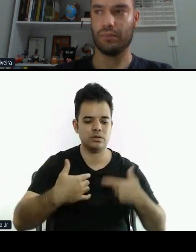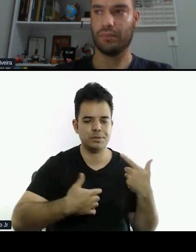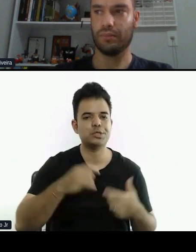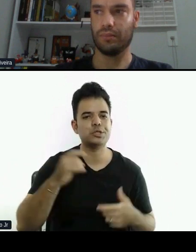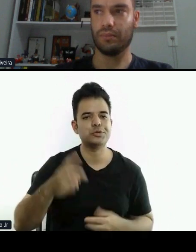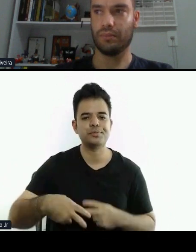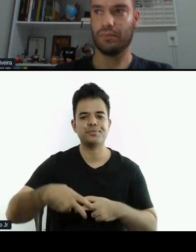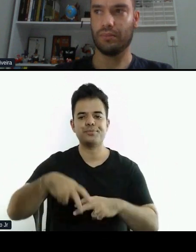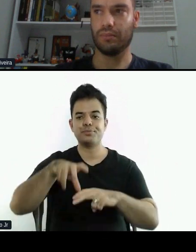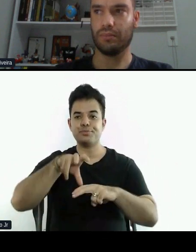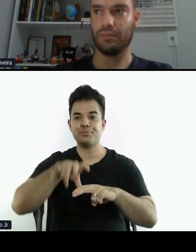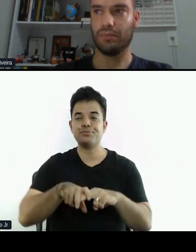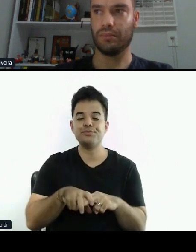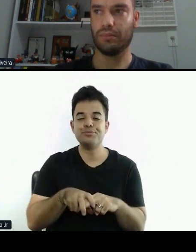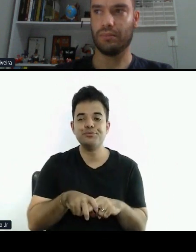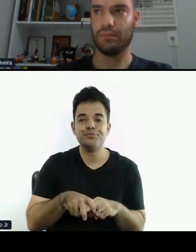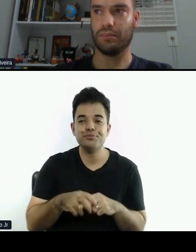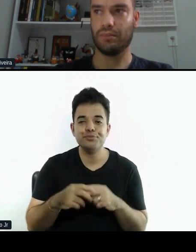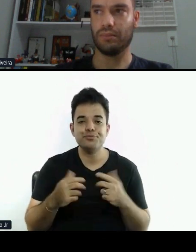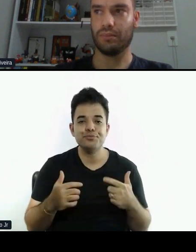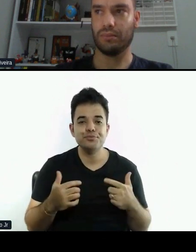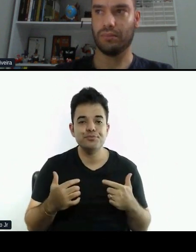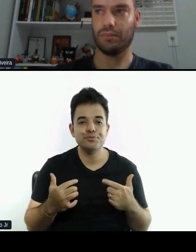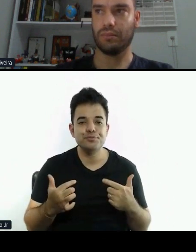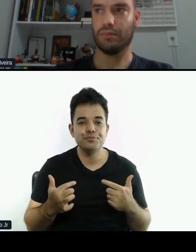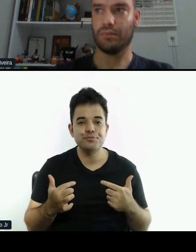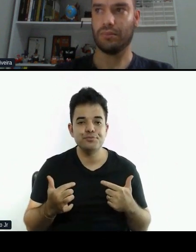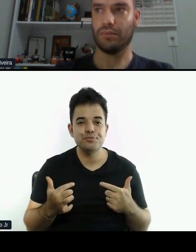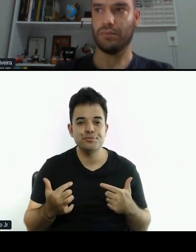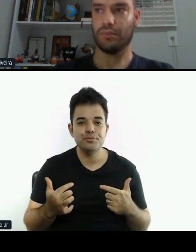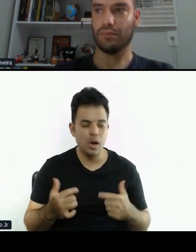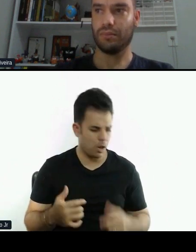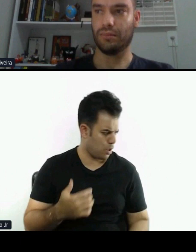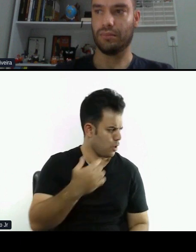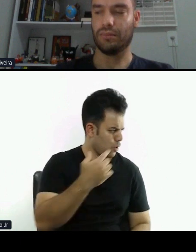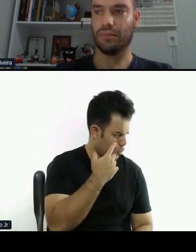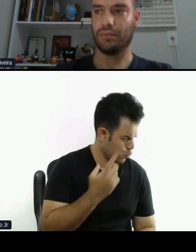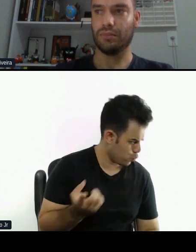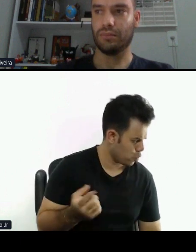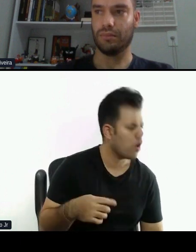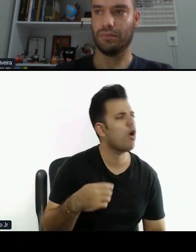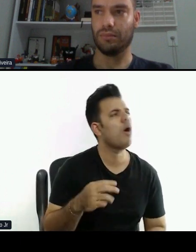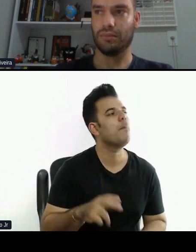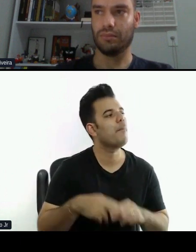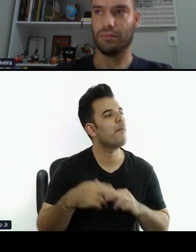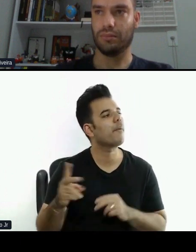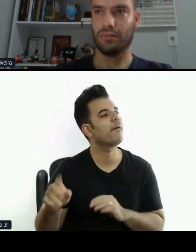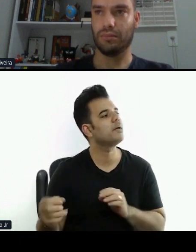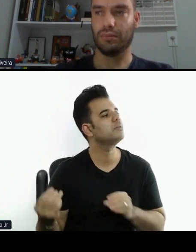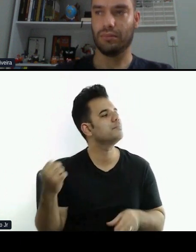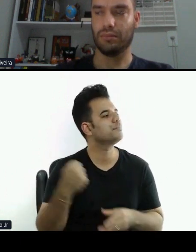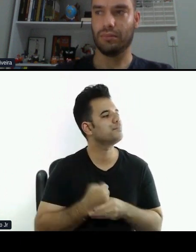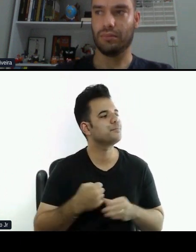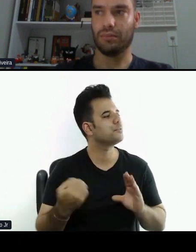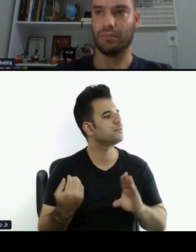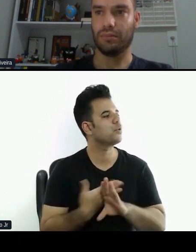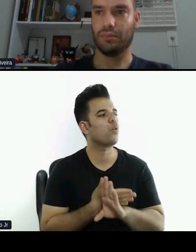para a parede, não, eu tenho ela só porque eu tenho que cumprir a cota de PCD e,